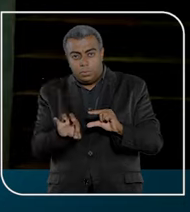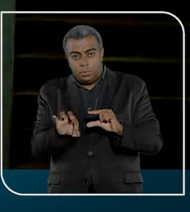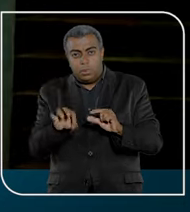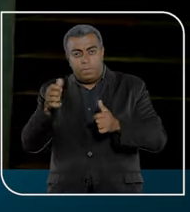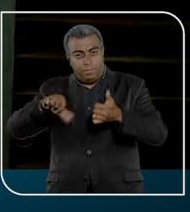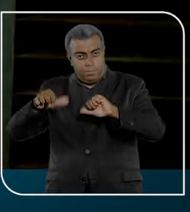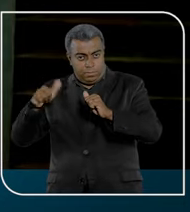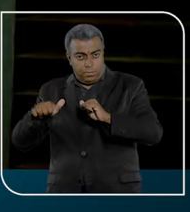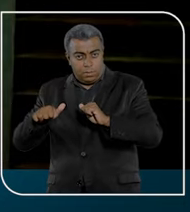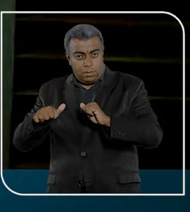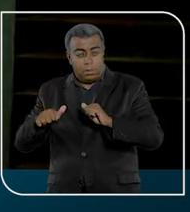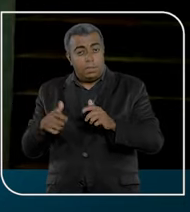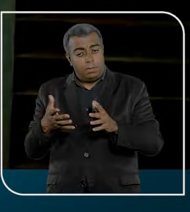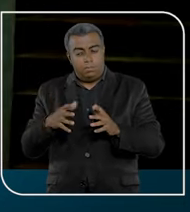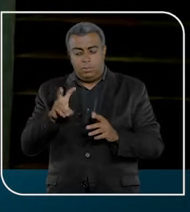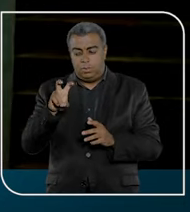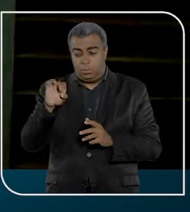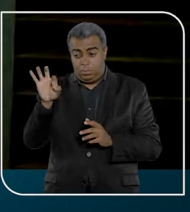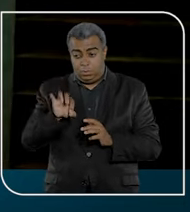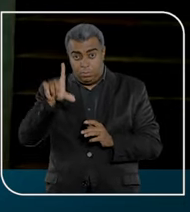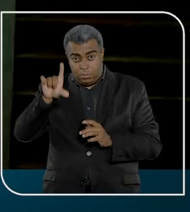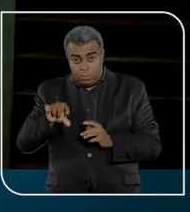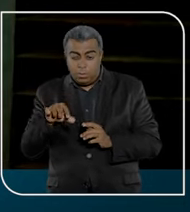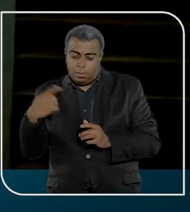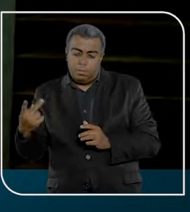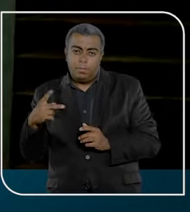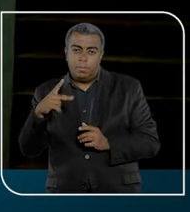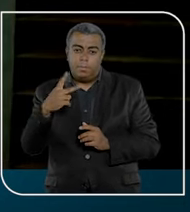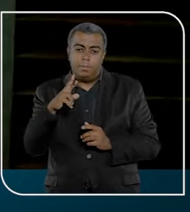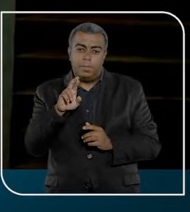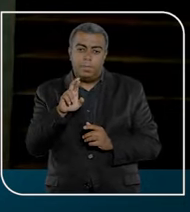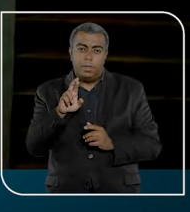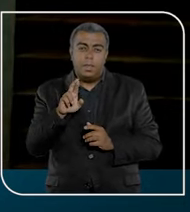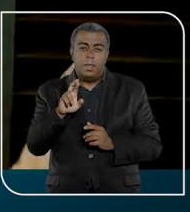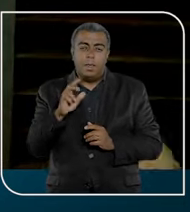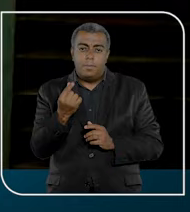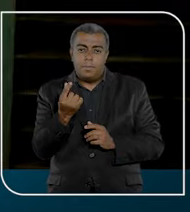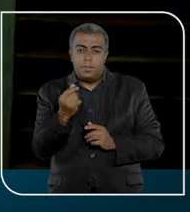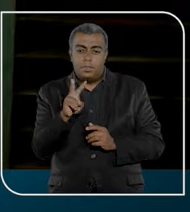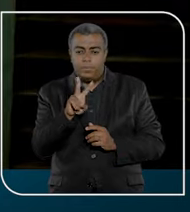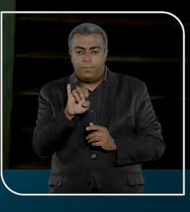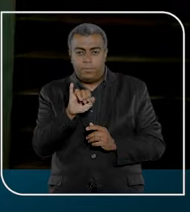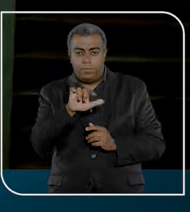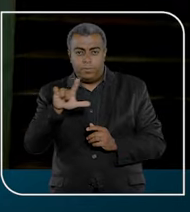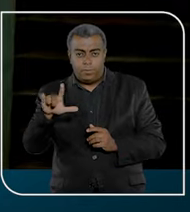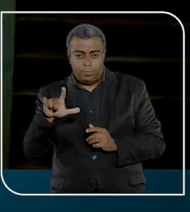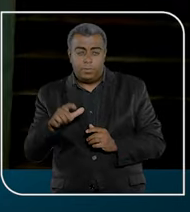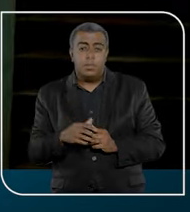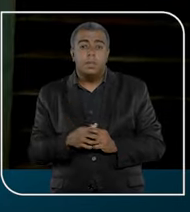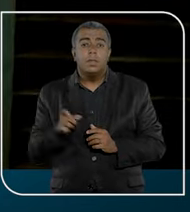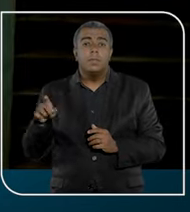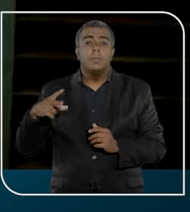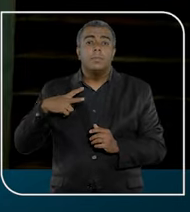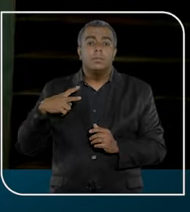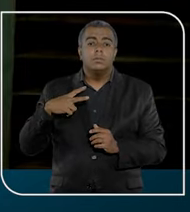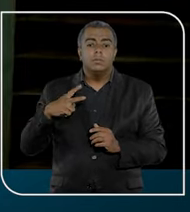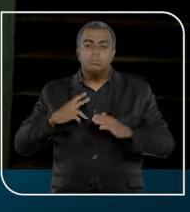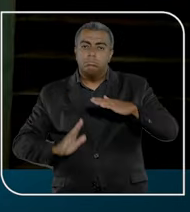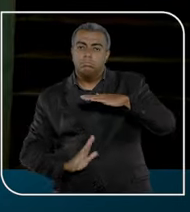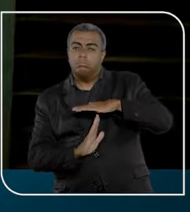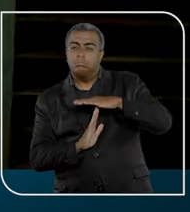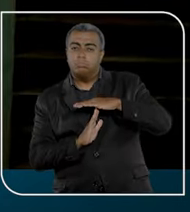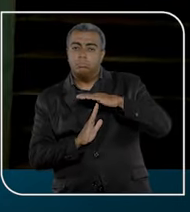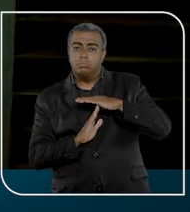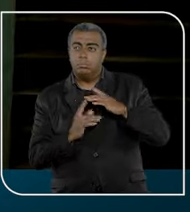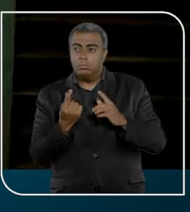a 50% da avaliação. Então, a gente tem como parâmetro para essa alienação